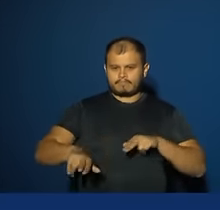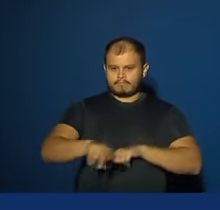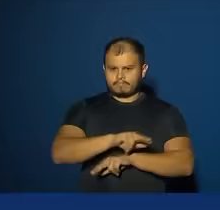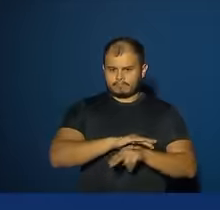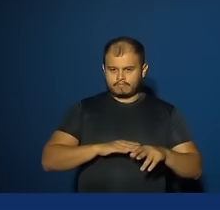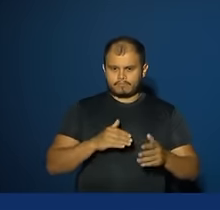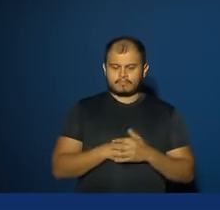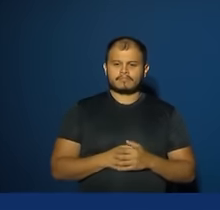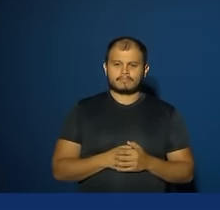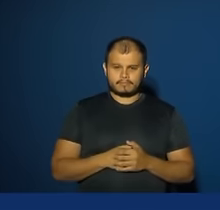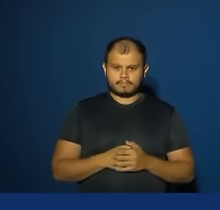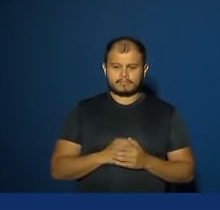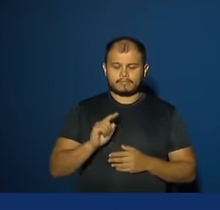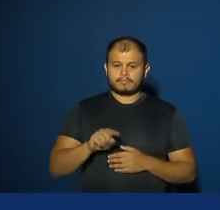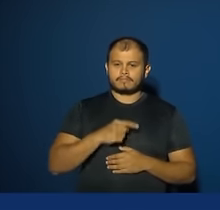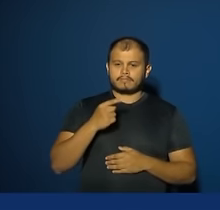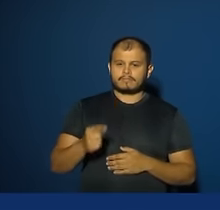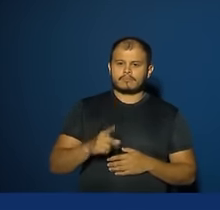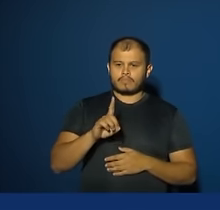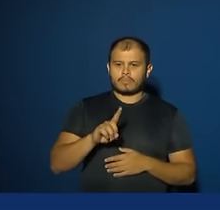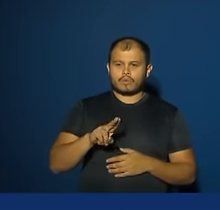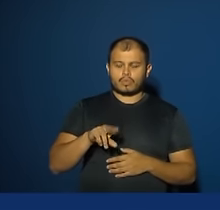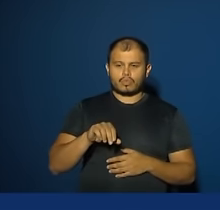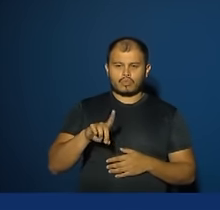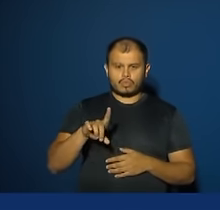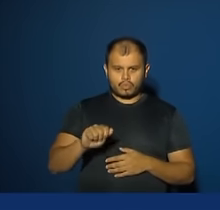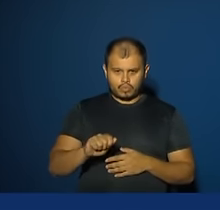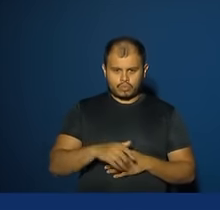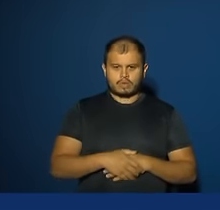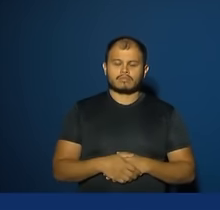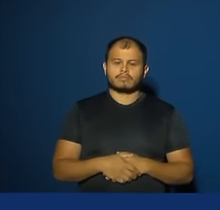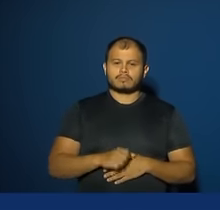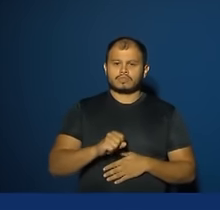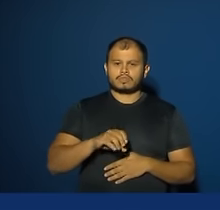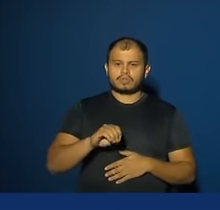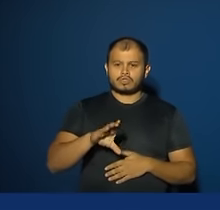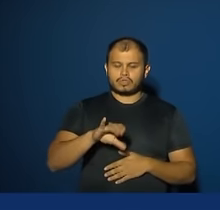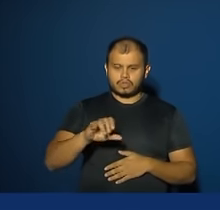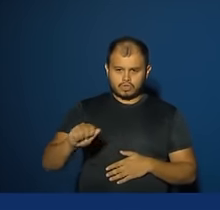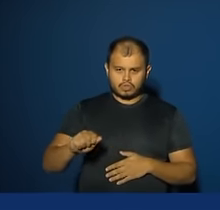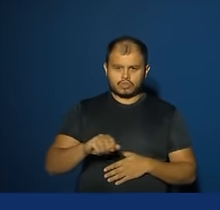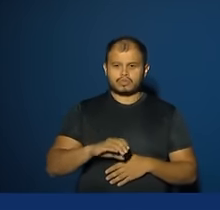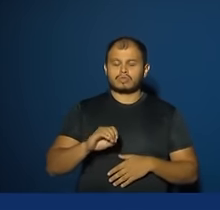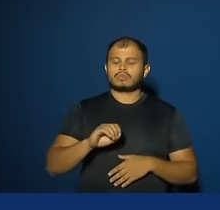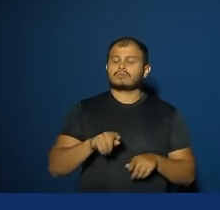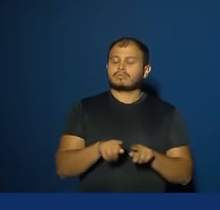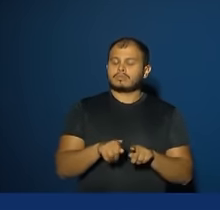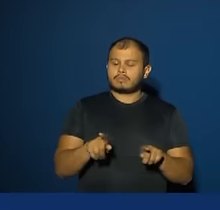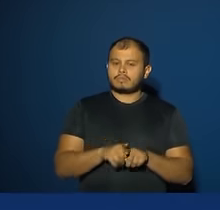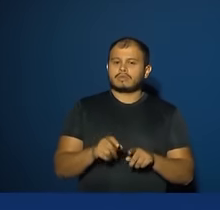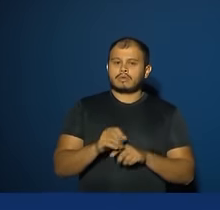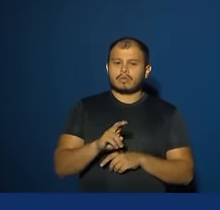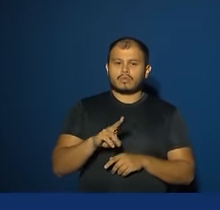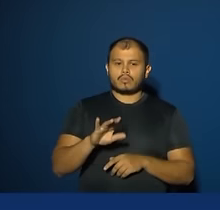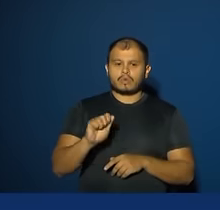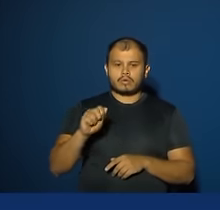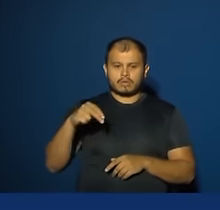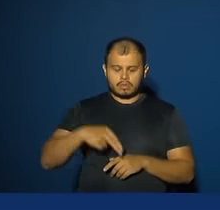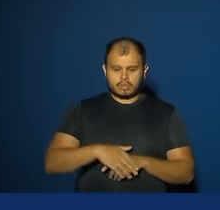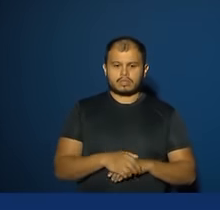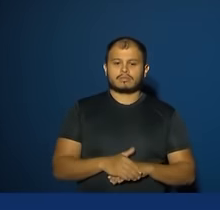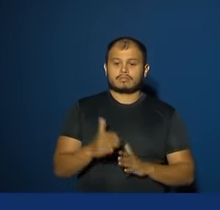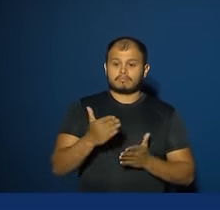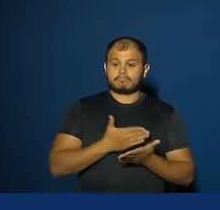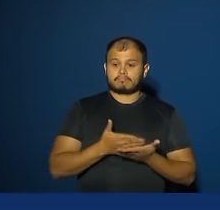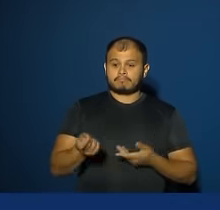no Opportunity. Na sequência, o Duda Rocha, ele é sócio fundador, head CIO da gestão de recursos da Alcan. Ele